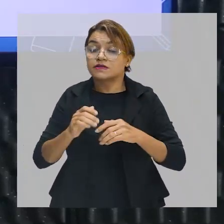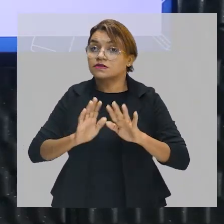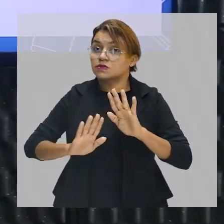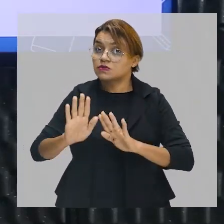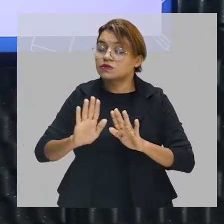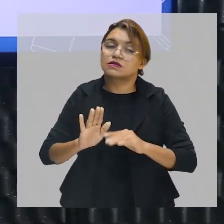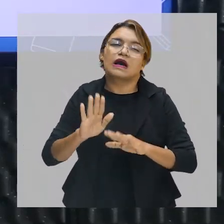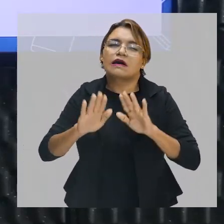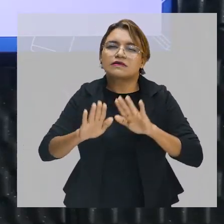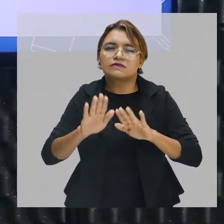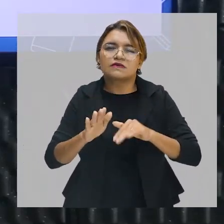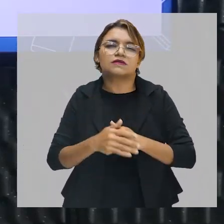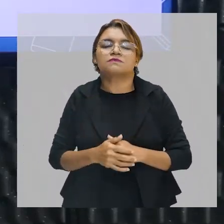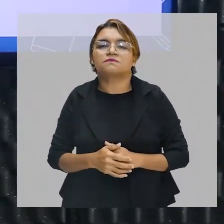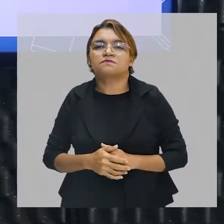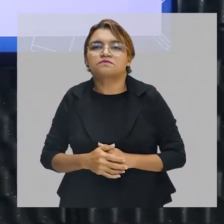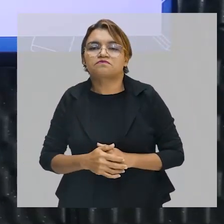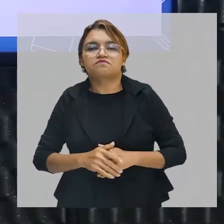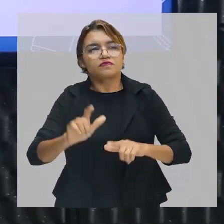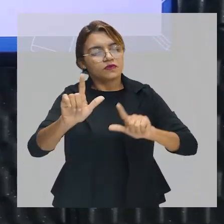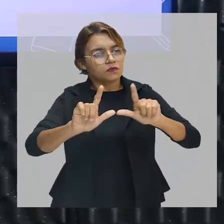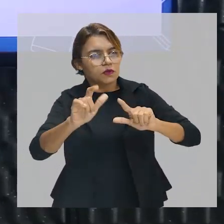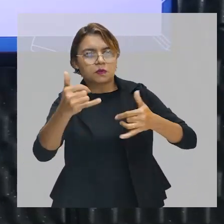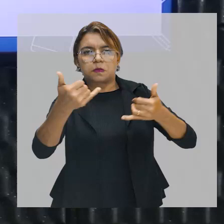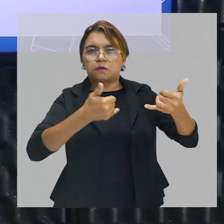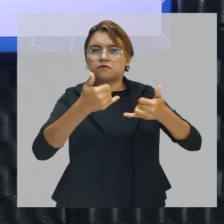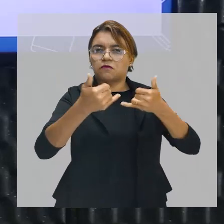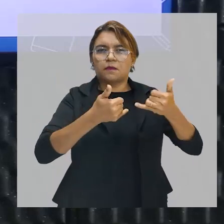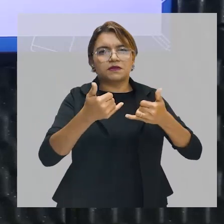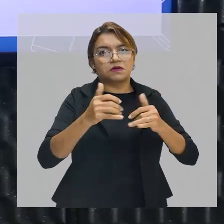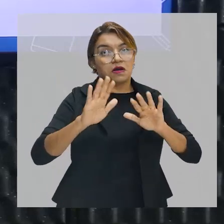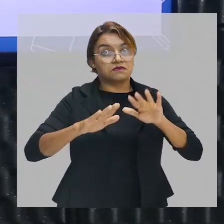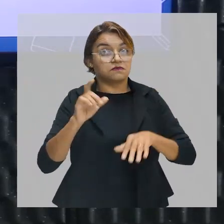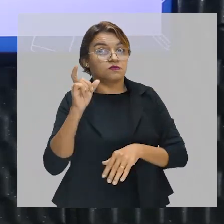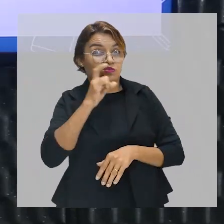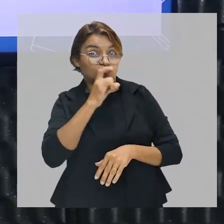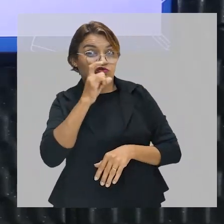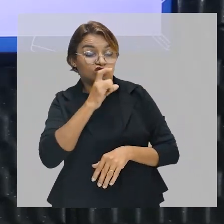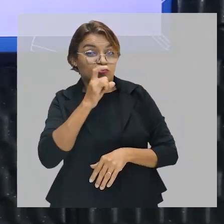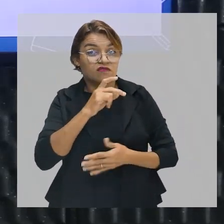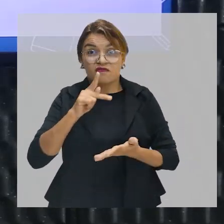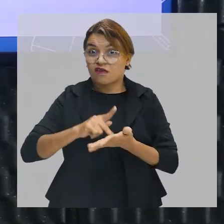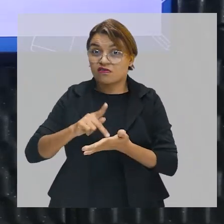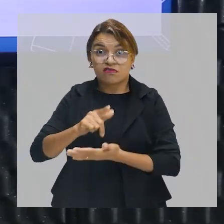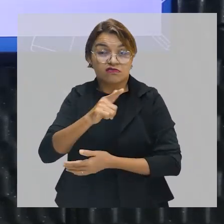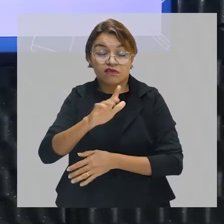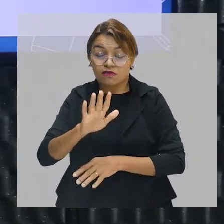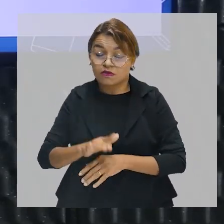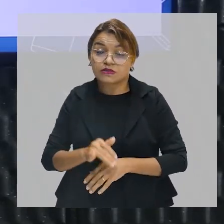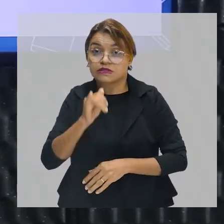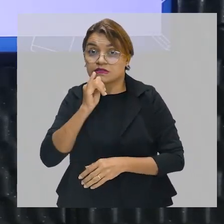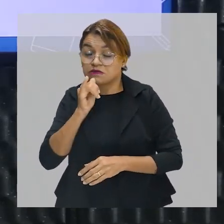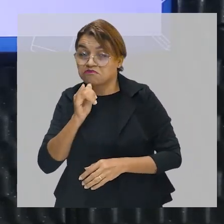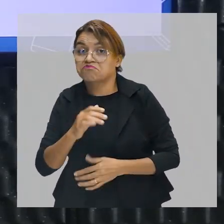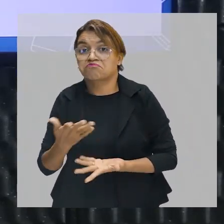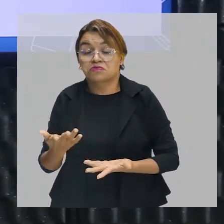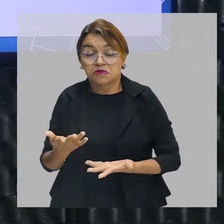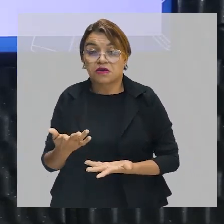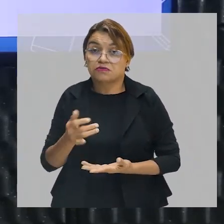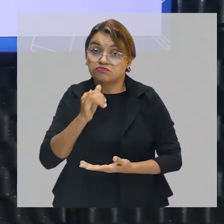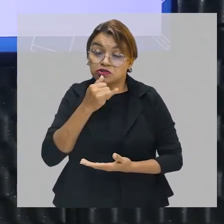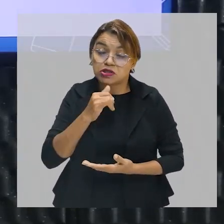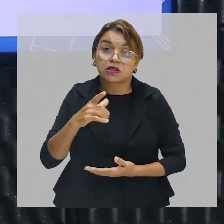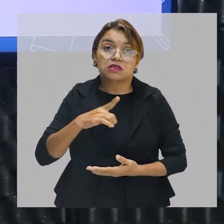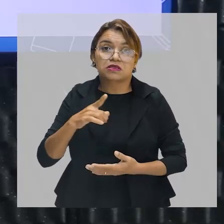vezes informações que não são verdadeiras. Infelizmente, esse tipo de comunicação está muito cheia de